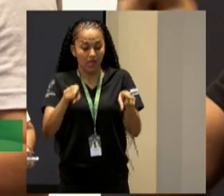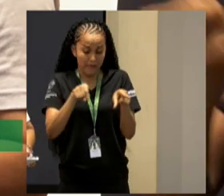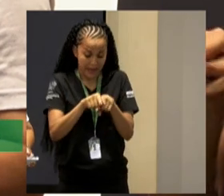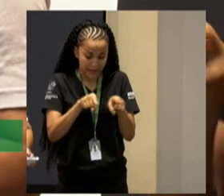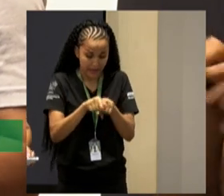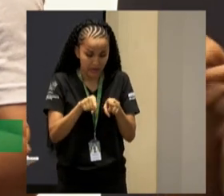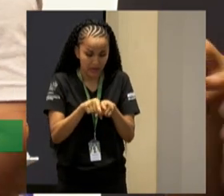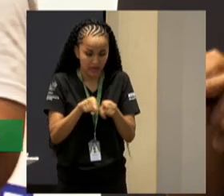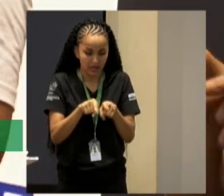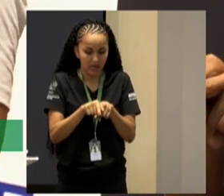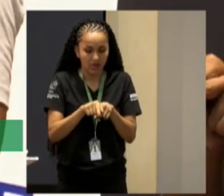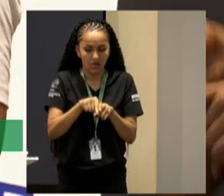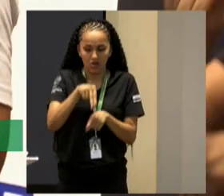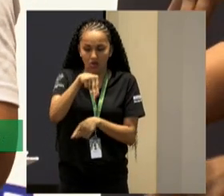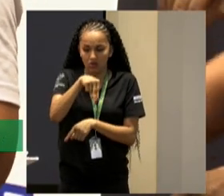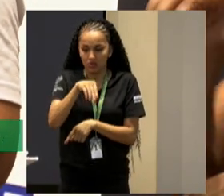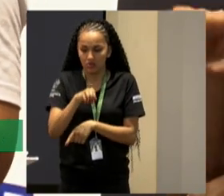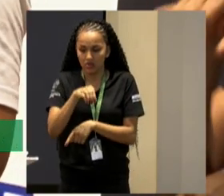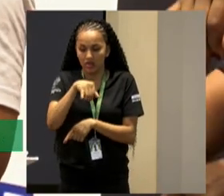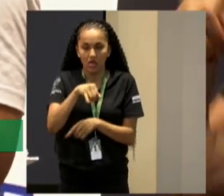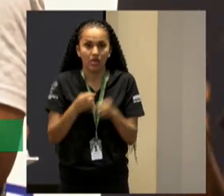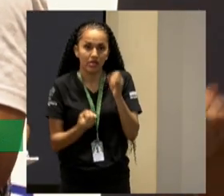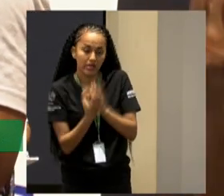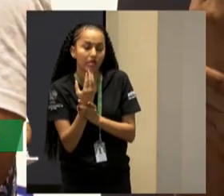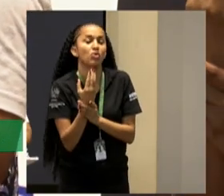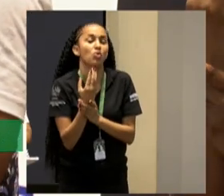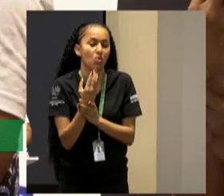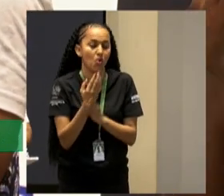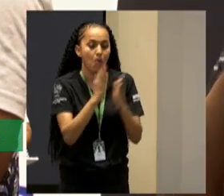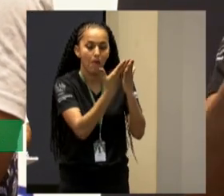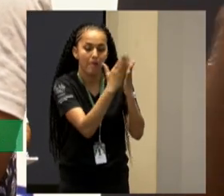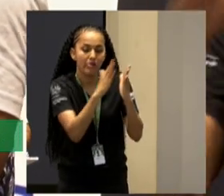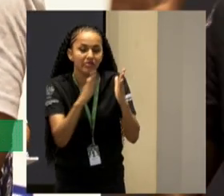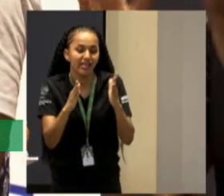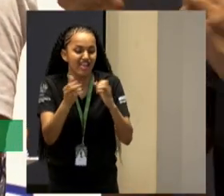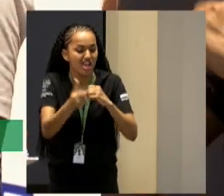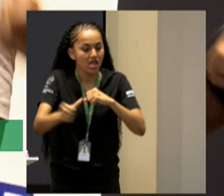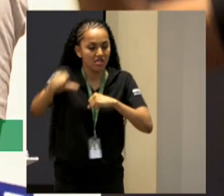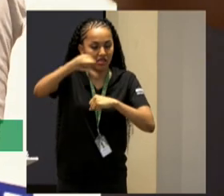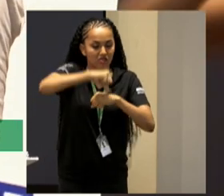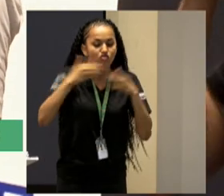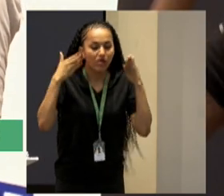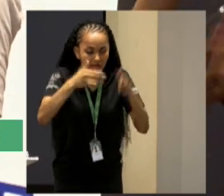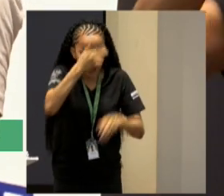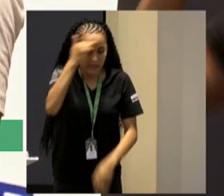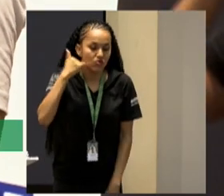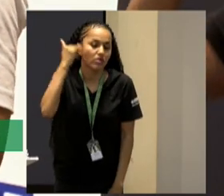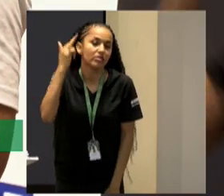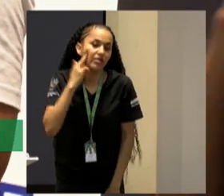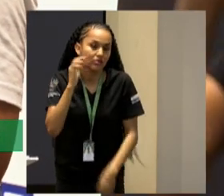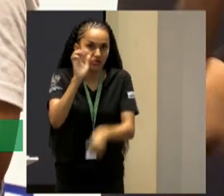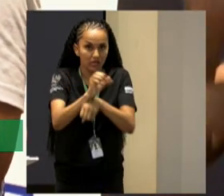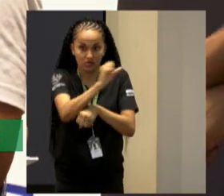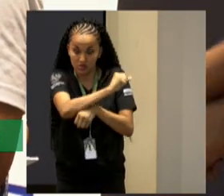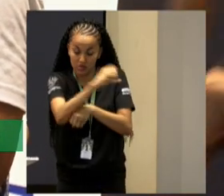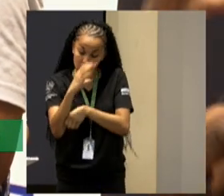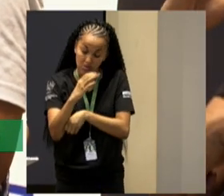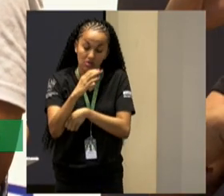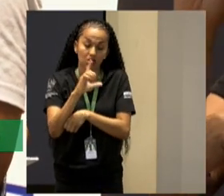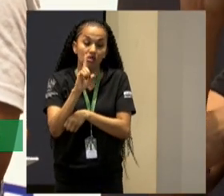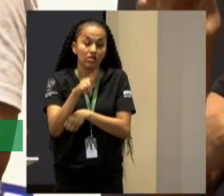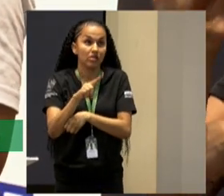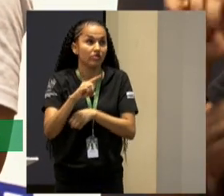tempo, o NEM organizou uma biblioteca afrocentrada, a primeira biblioteca afrocentrada do Estado de Santa Catarina, que